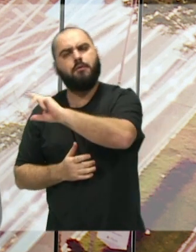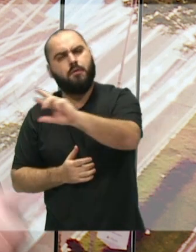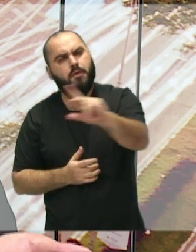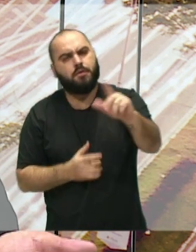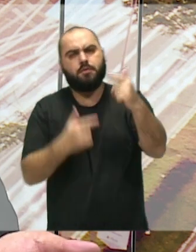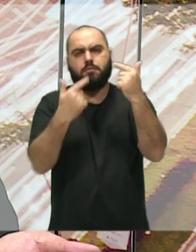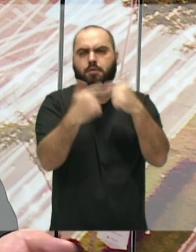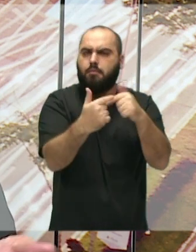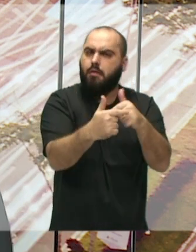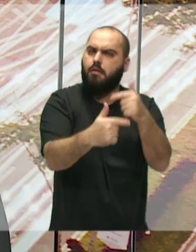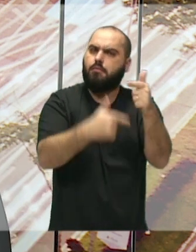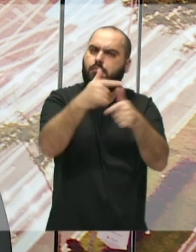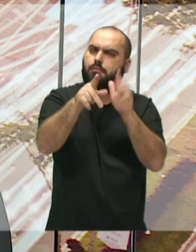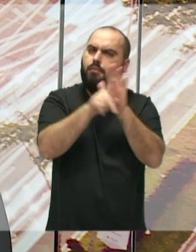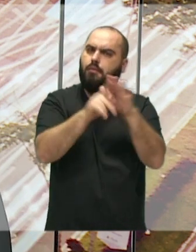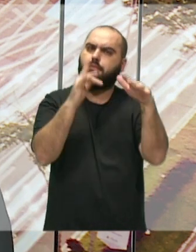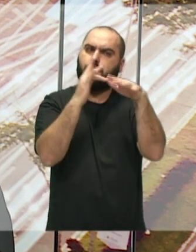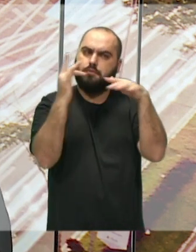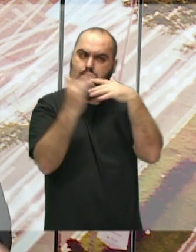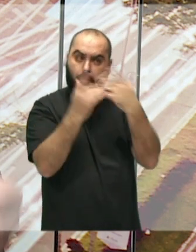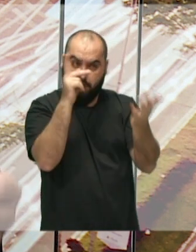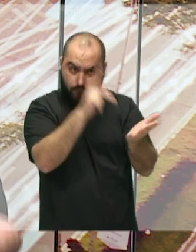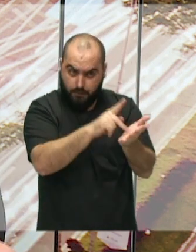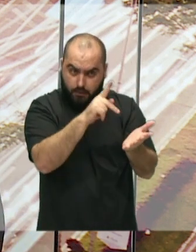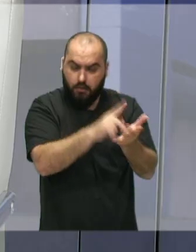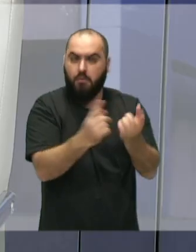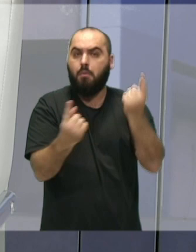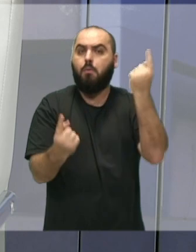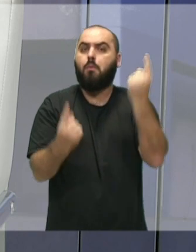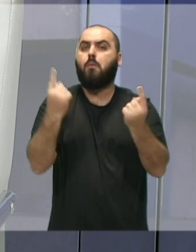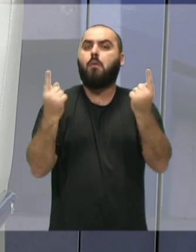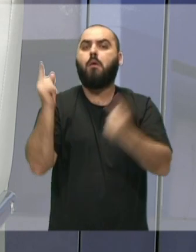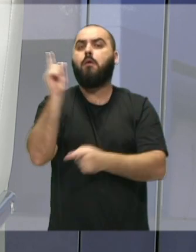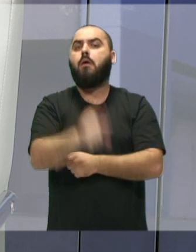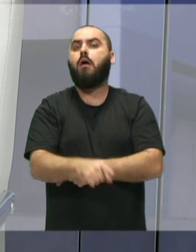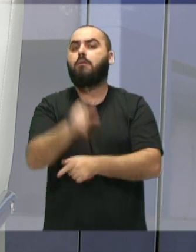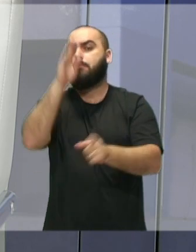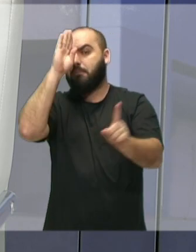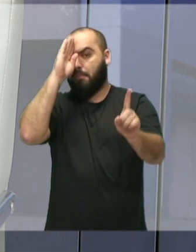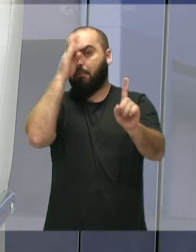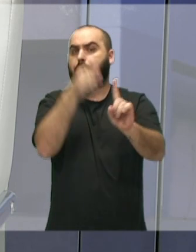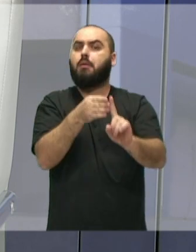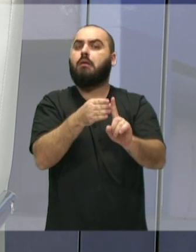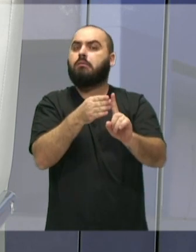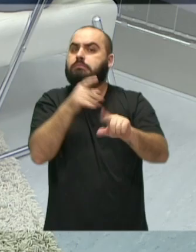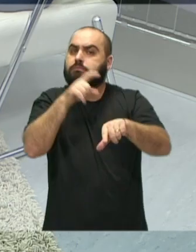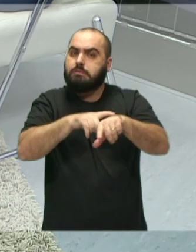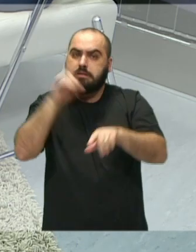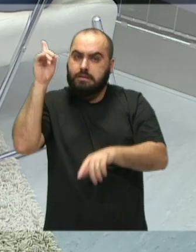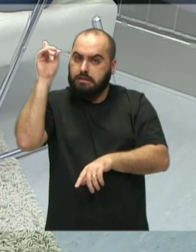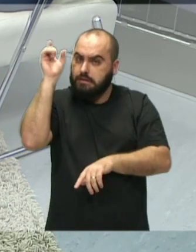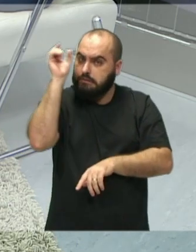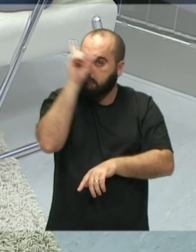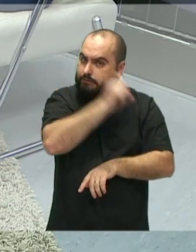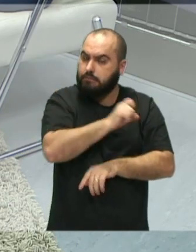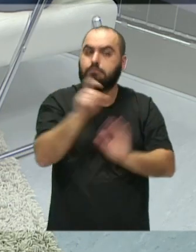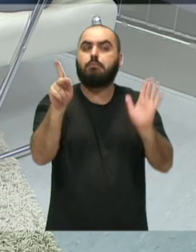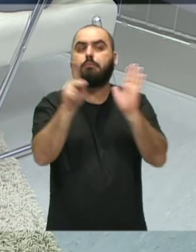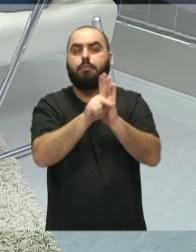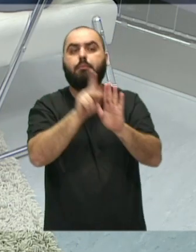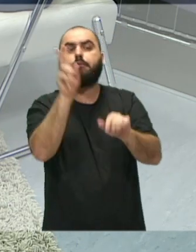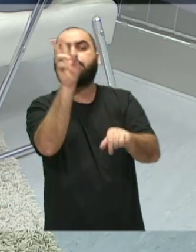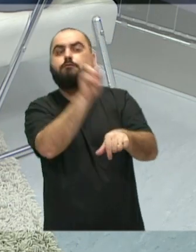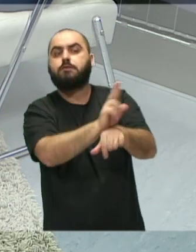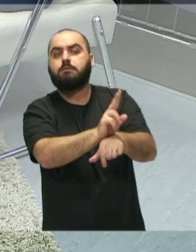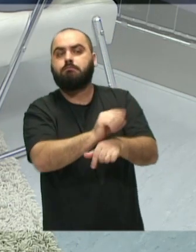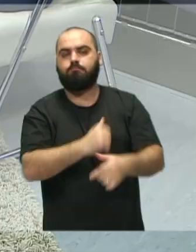até repercutiram nas redes sociais, vereadora. Quais têm sido as principais dificuldades para exercer essa fiscalização?